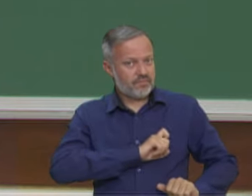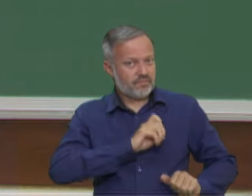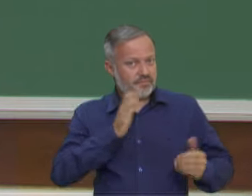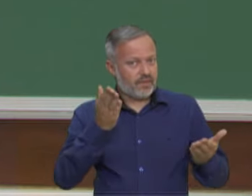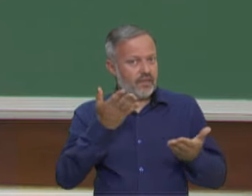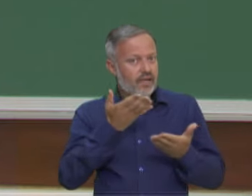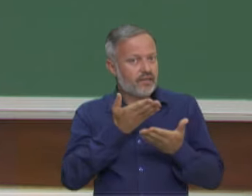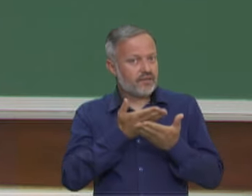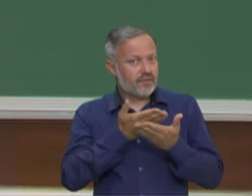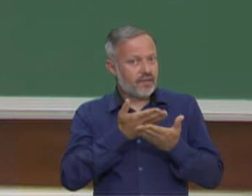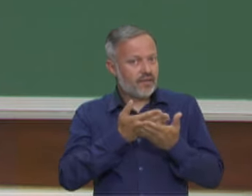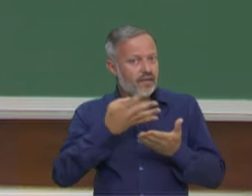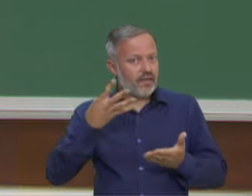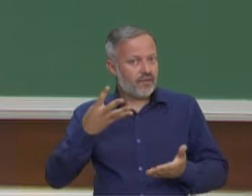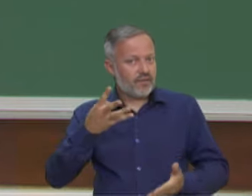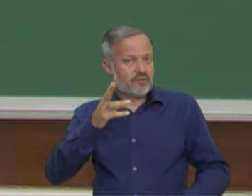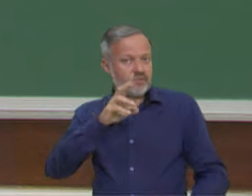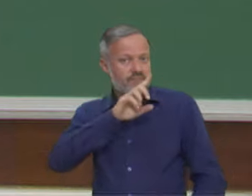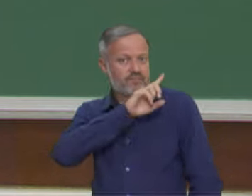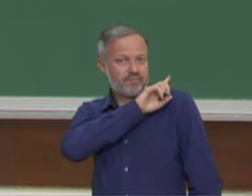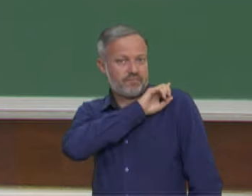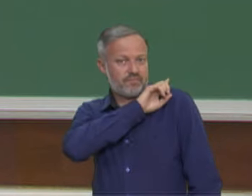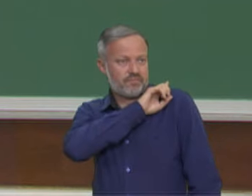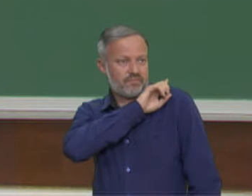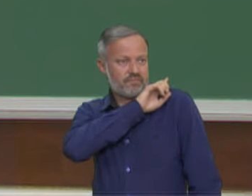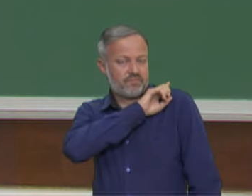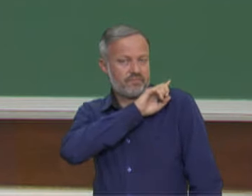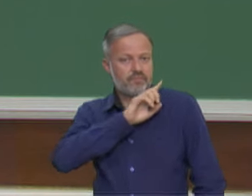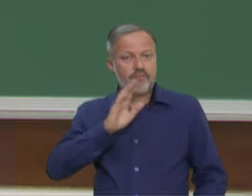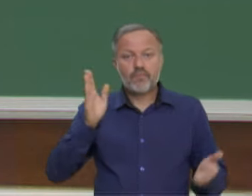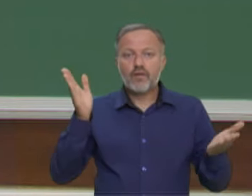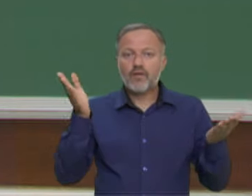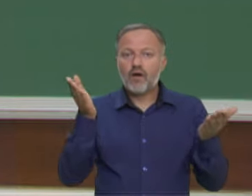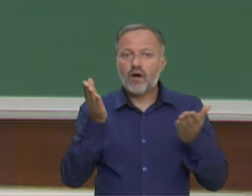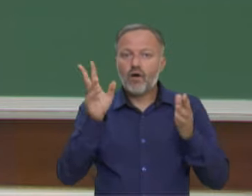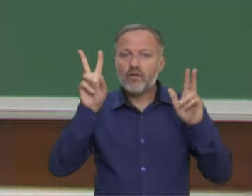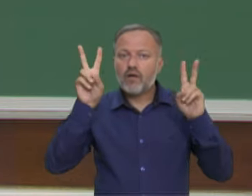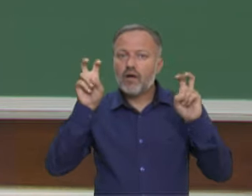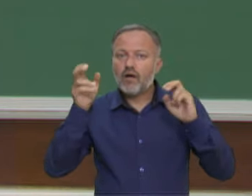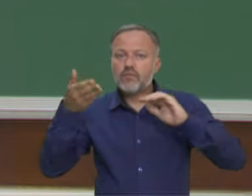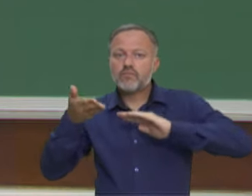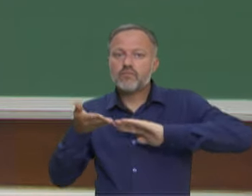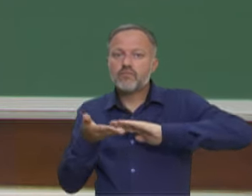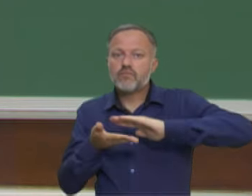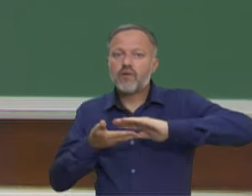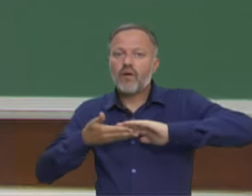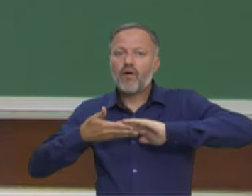ensino médio. Vamos lá? O assunto de hoje são as formas de tratamento, certo?